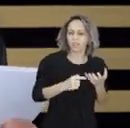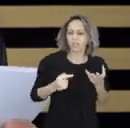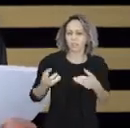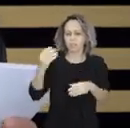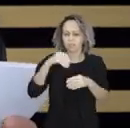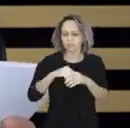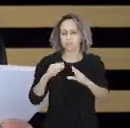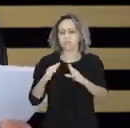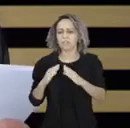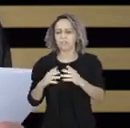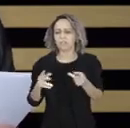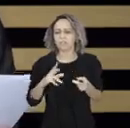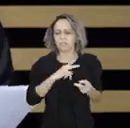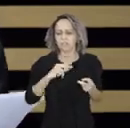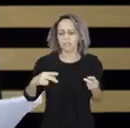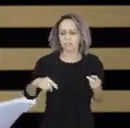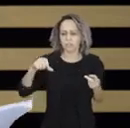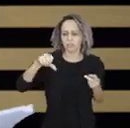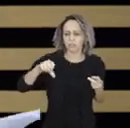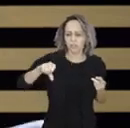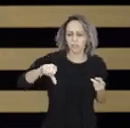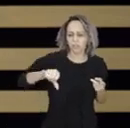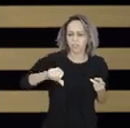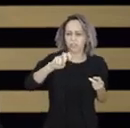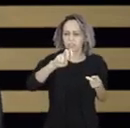Estados Unidos, 2%. Coreia do Sul,